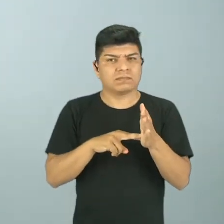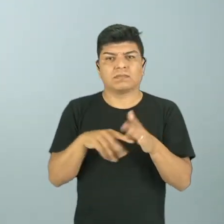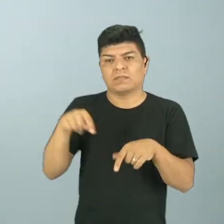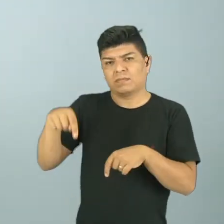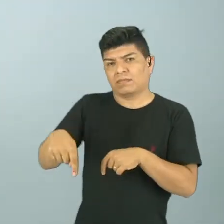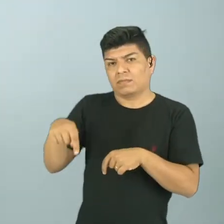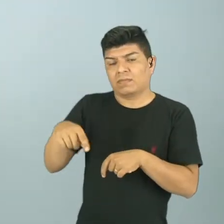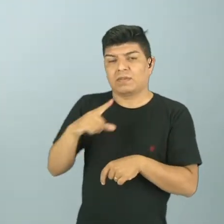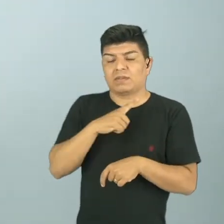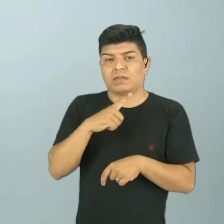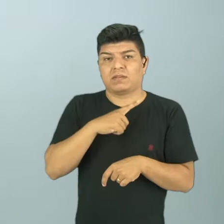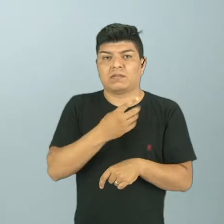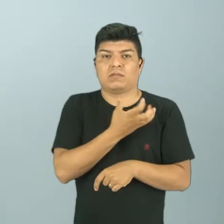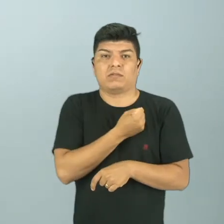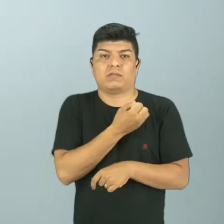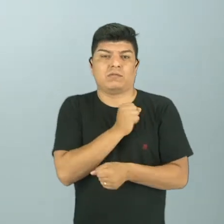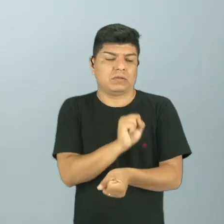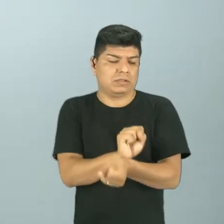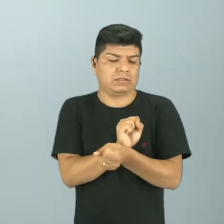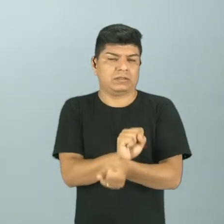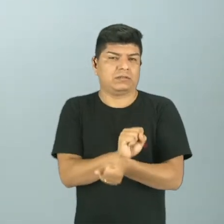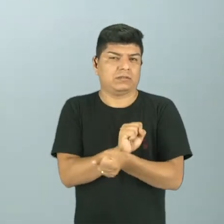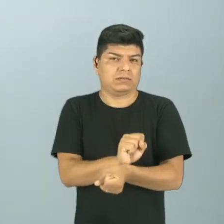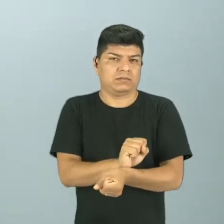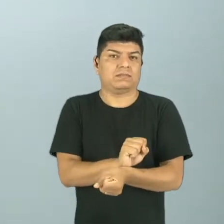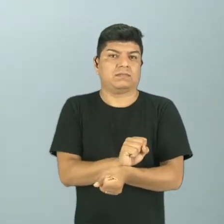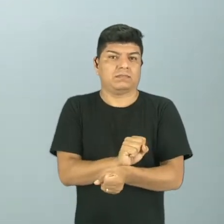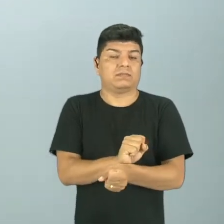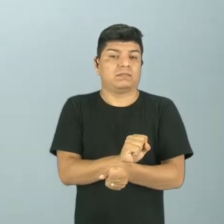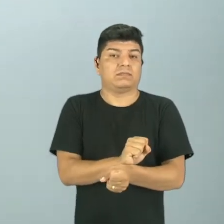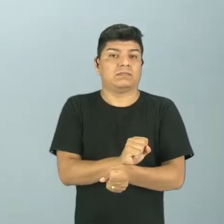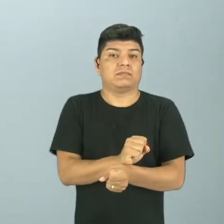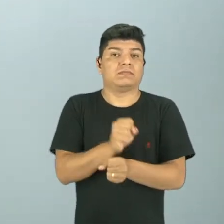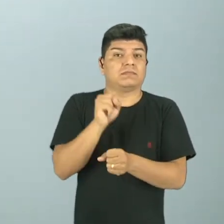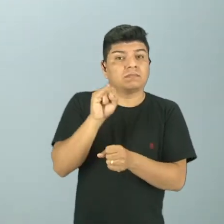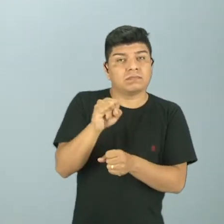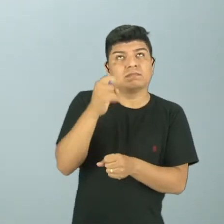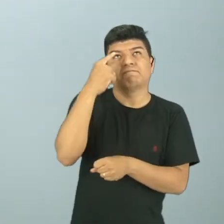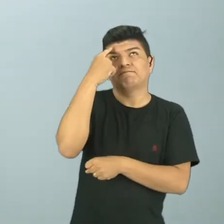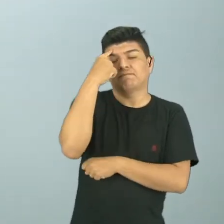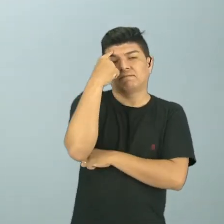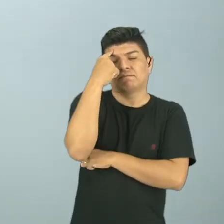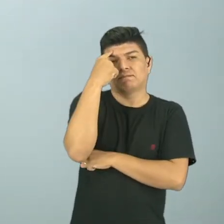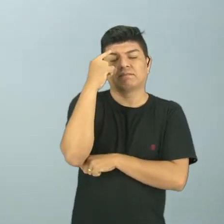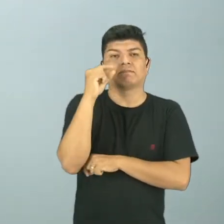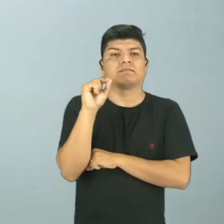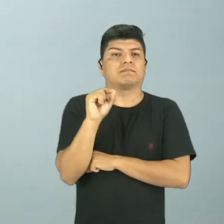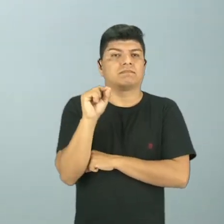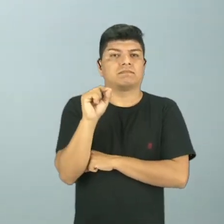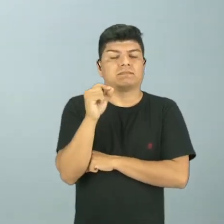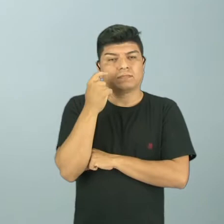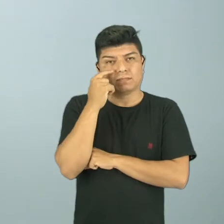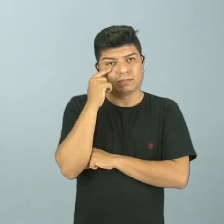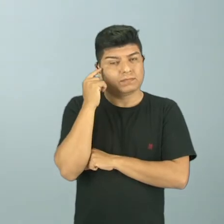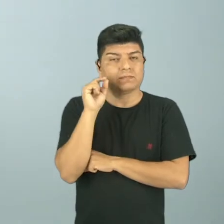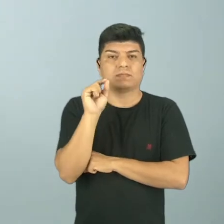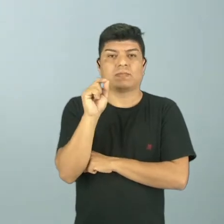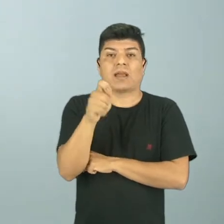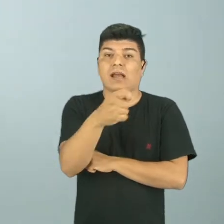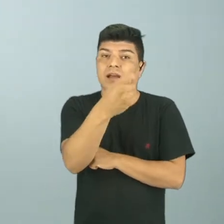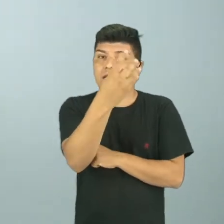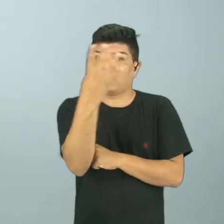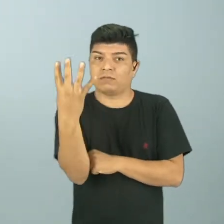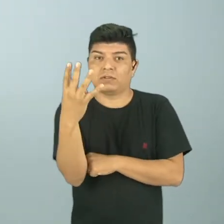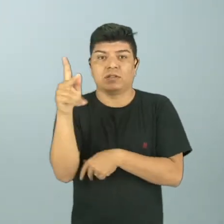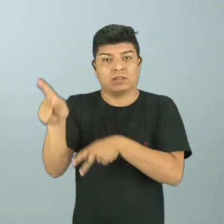Aqui a gente tinha um grande número de escravos. Então, se fosse parar para pensar, era a maior quantidade